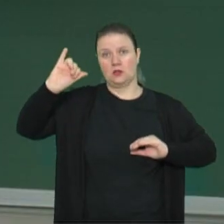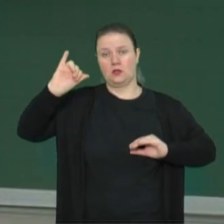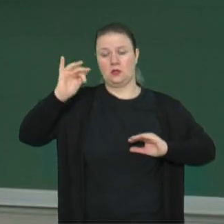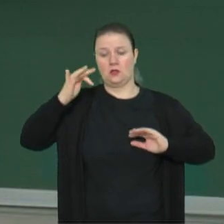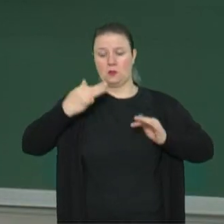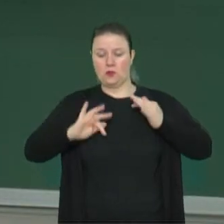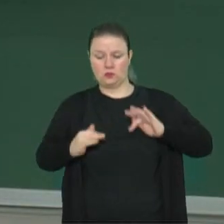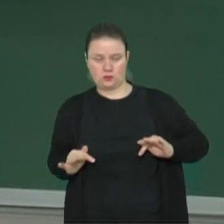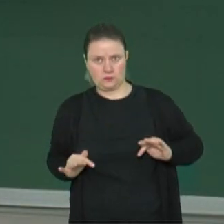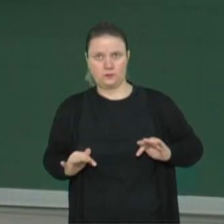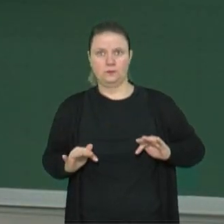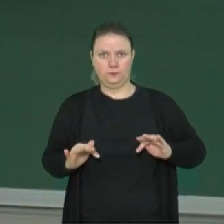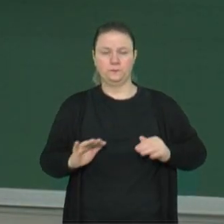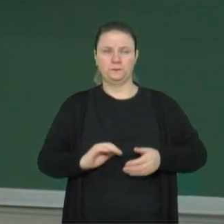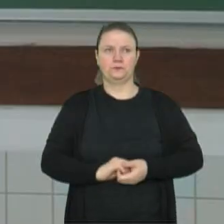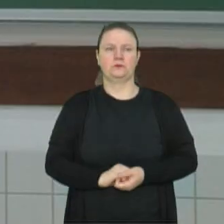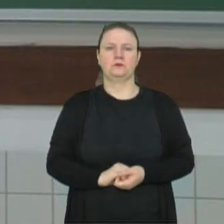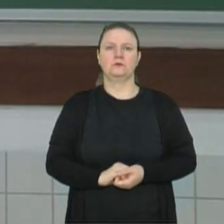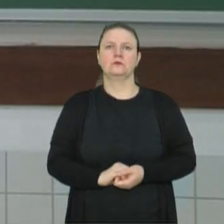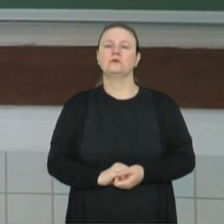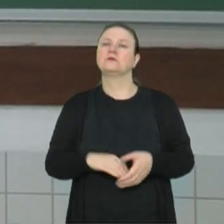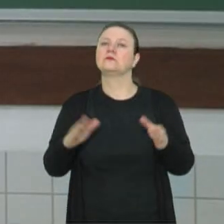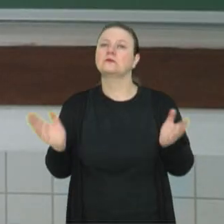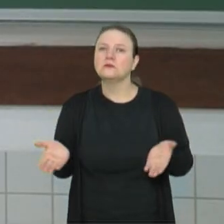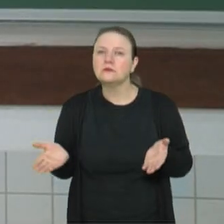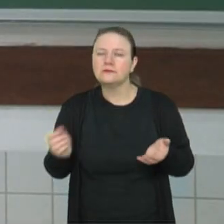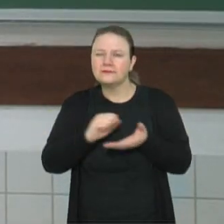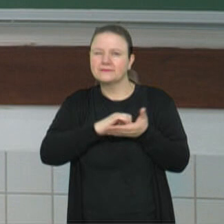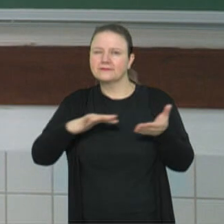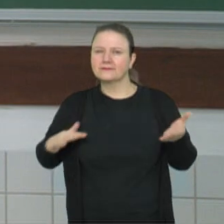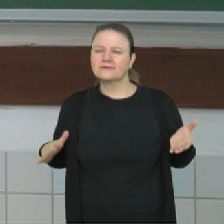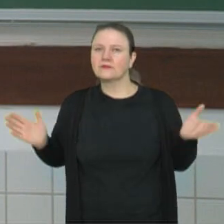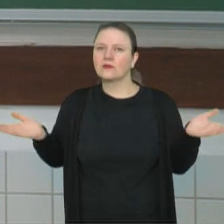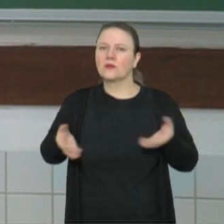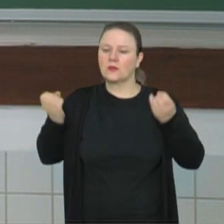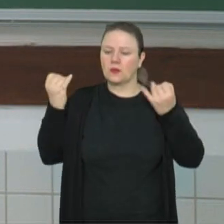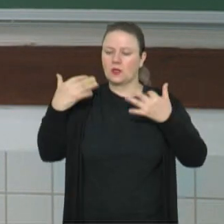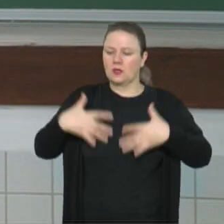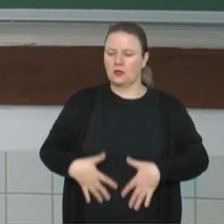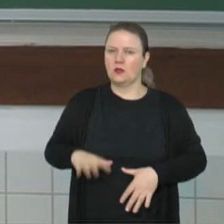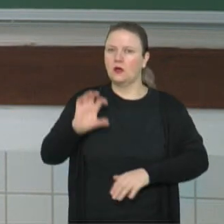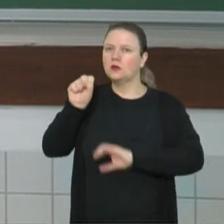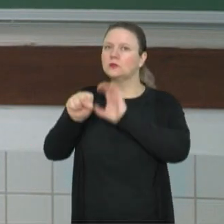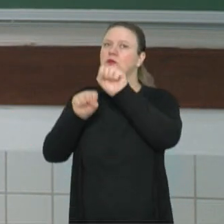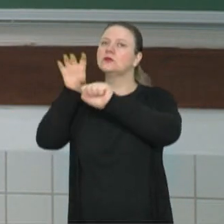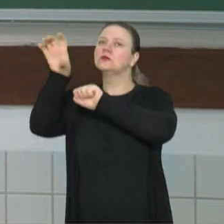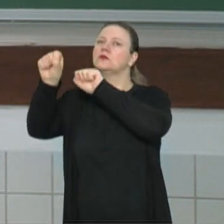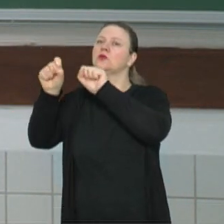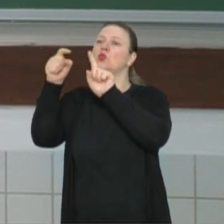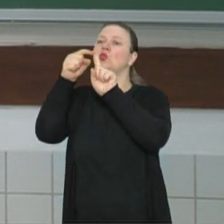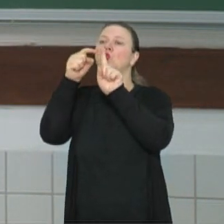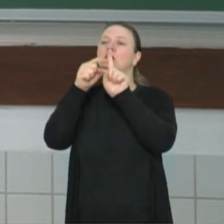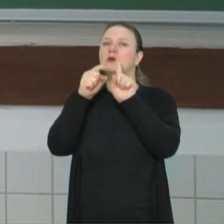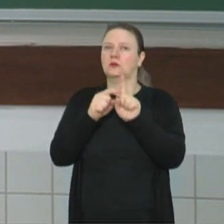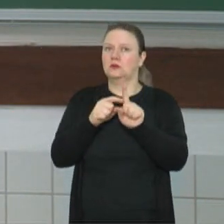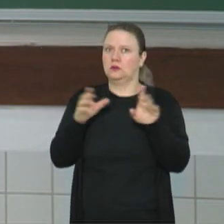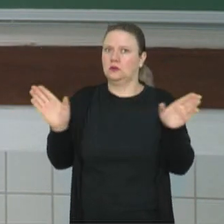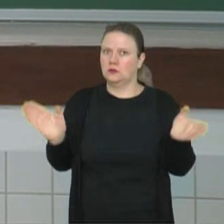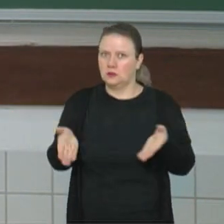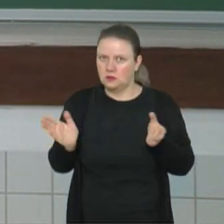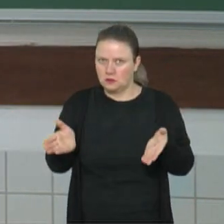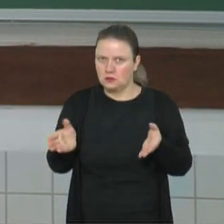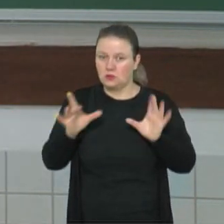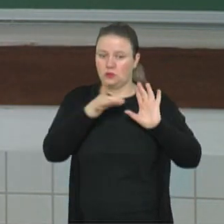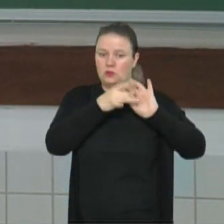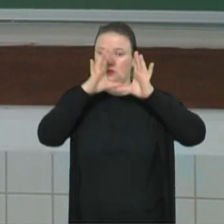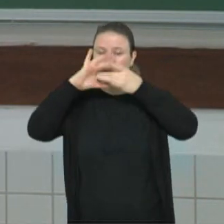escalada nas Olimpíadas. Bora para a nossa atividade então? Falamos da escalada, das disciplinas presentes nas